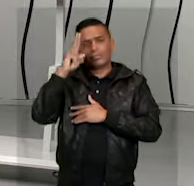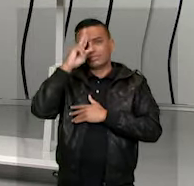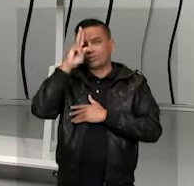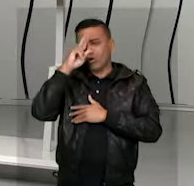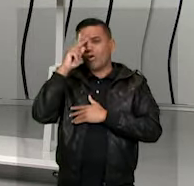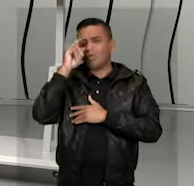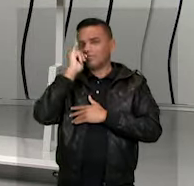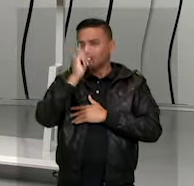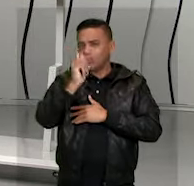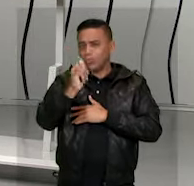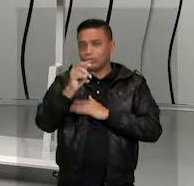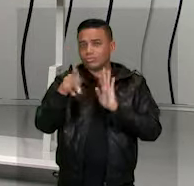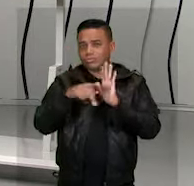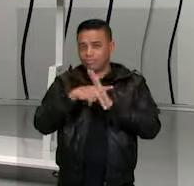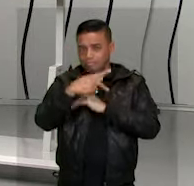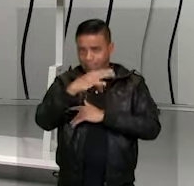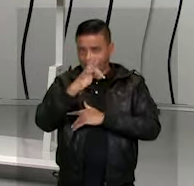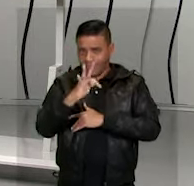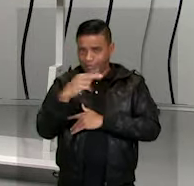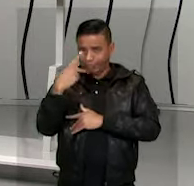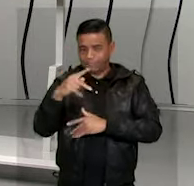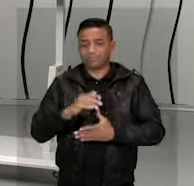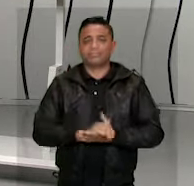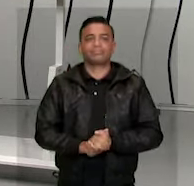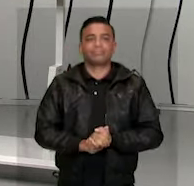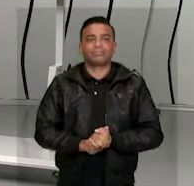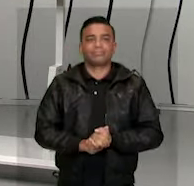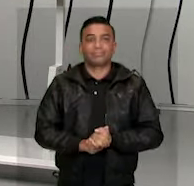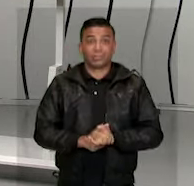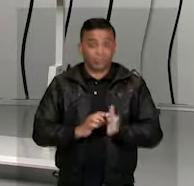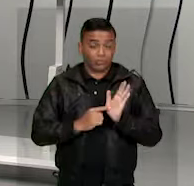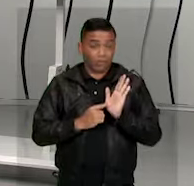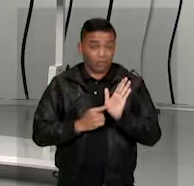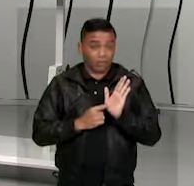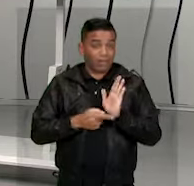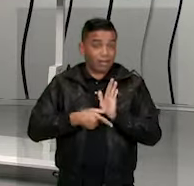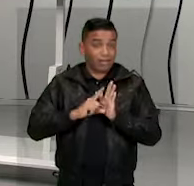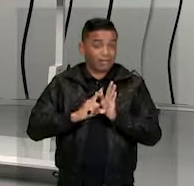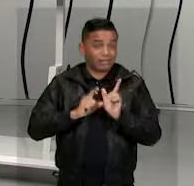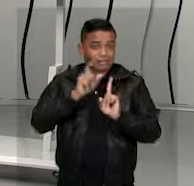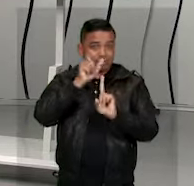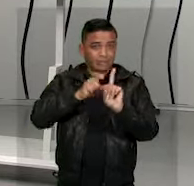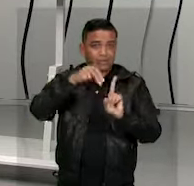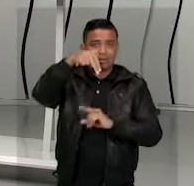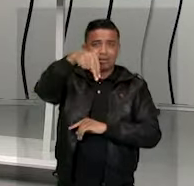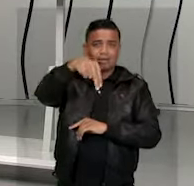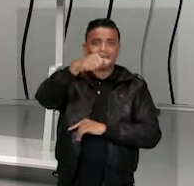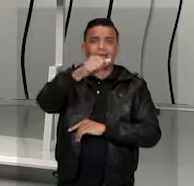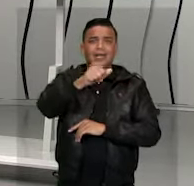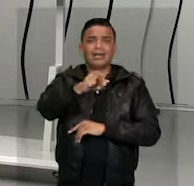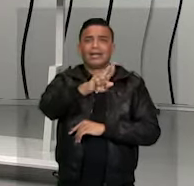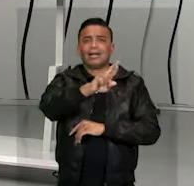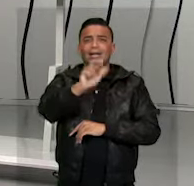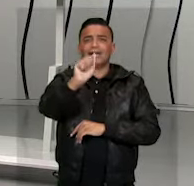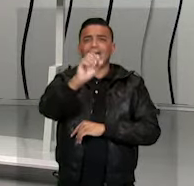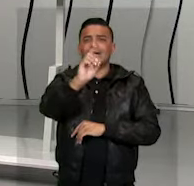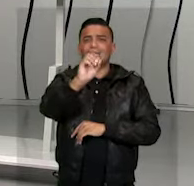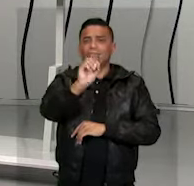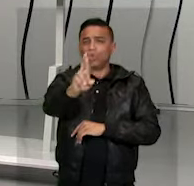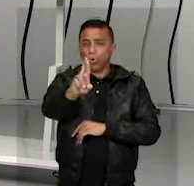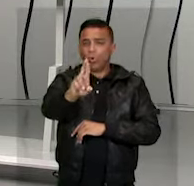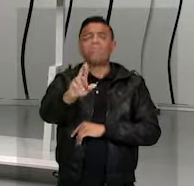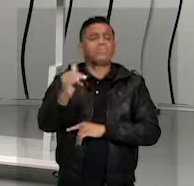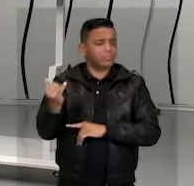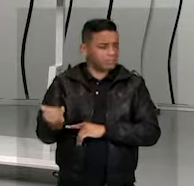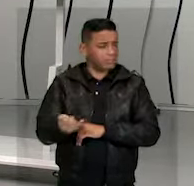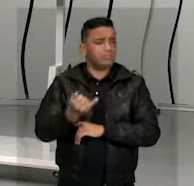no seu PET. Vou falar antes de mostrar o PET sobre o narrador, que é fundamental, que a gente acredita